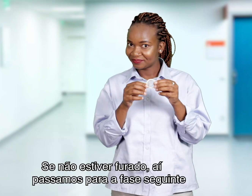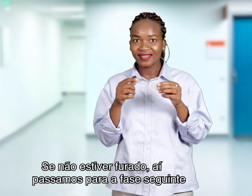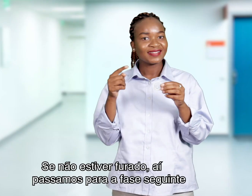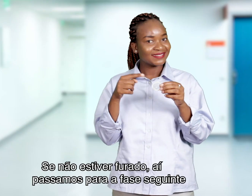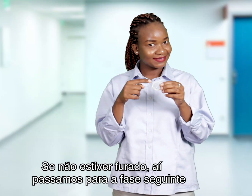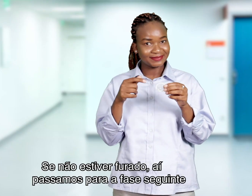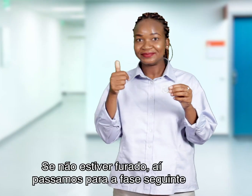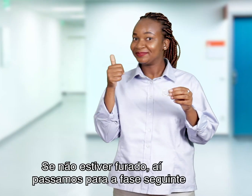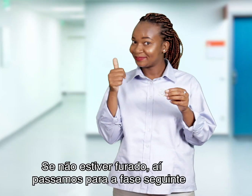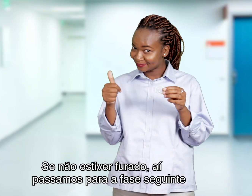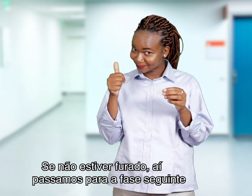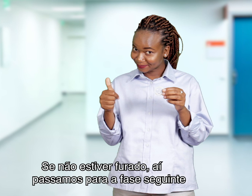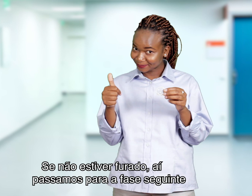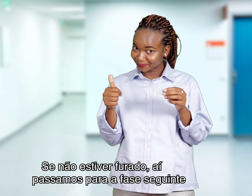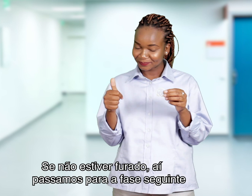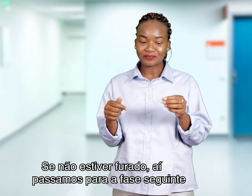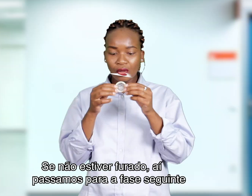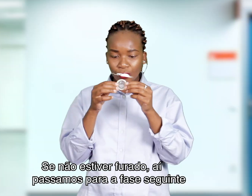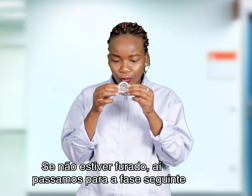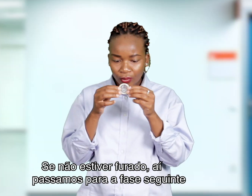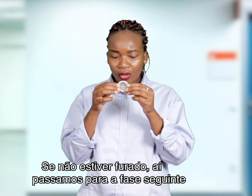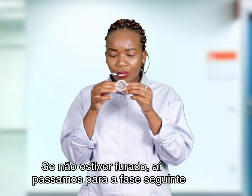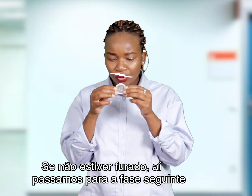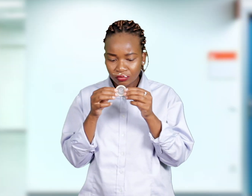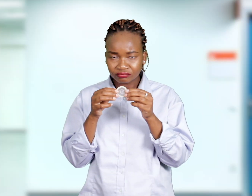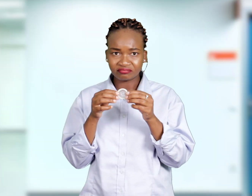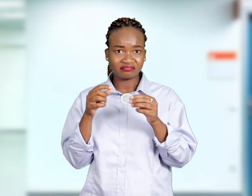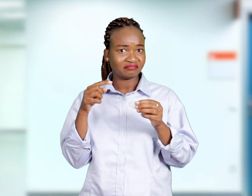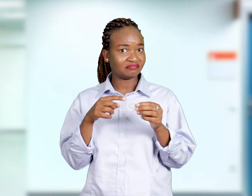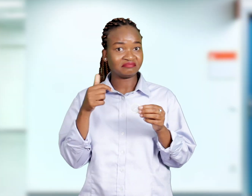Se não estiver furado, aí passamos para a fase seguinte.